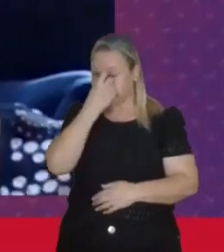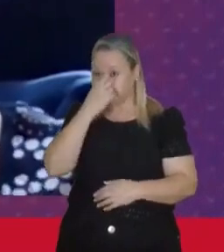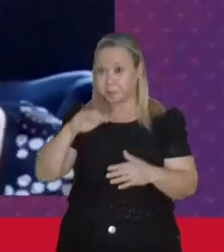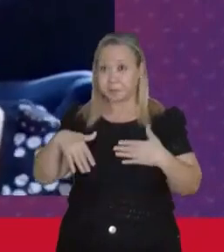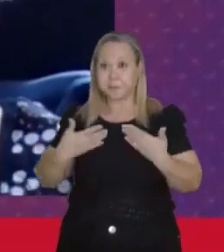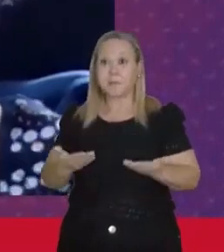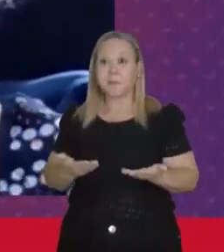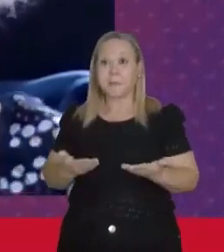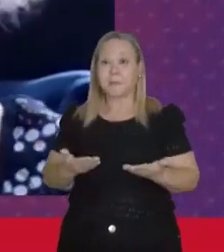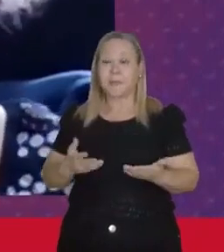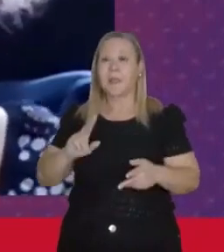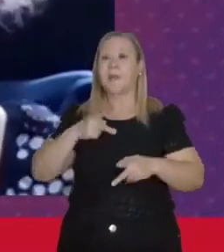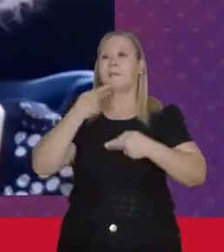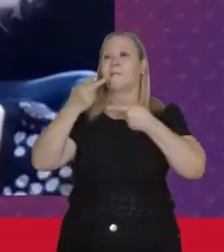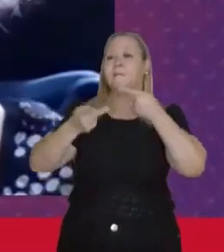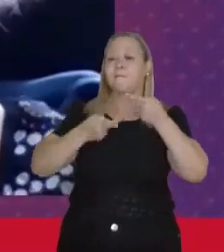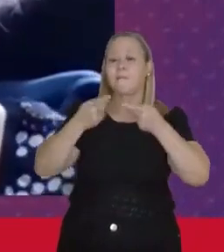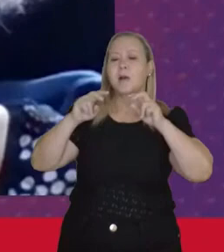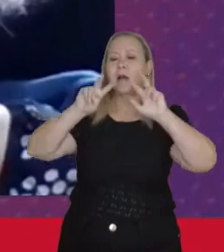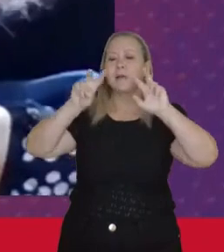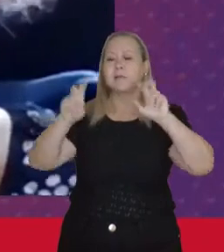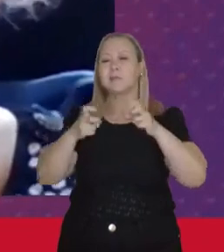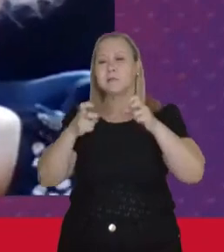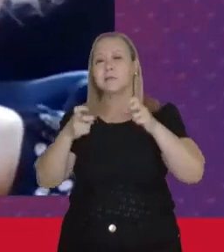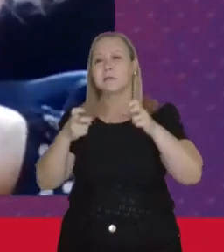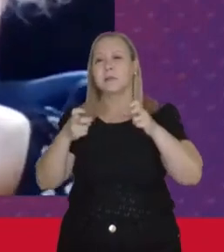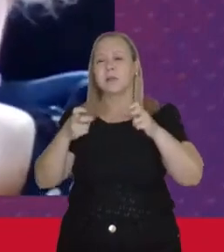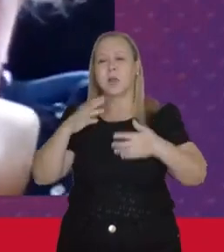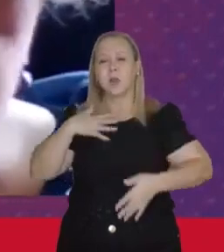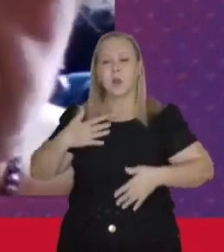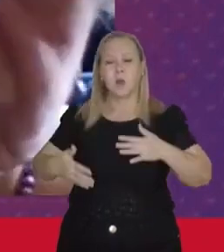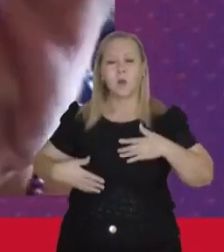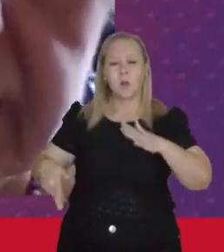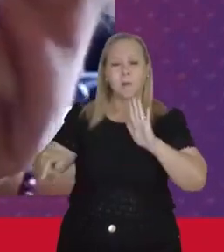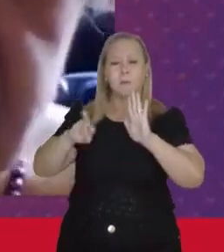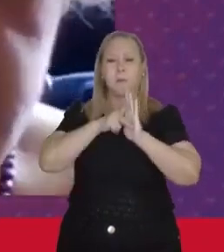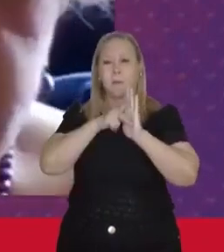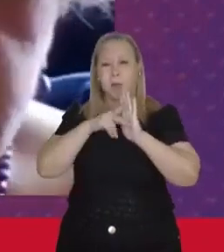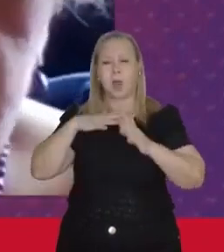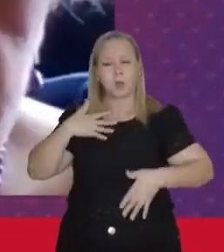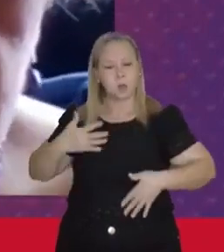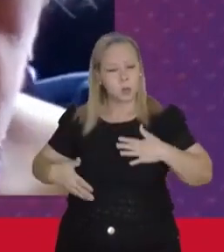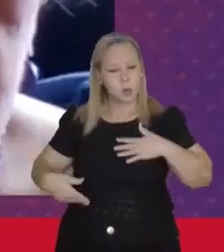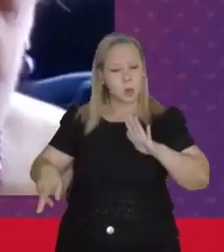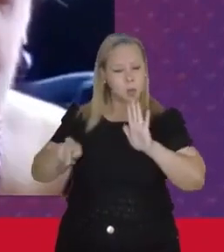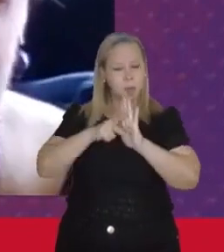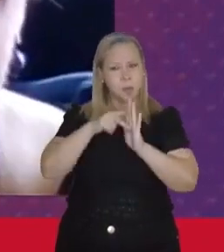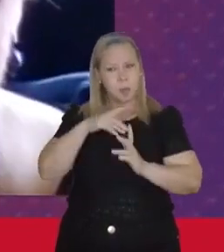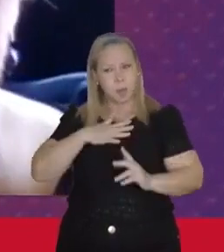Então, falar nessa questão de meu corpo me pertence, nossos corpos nos pertencem,